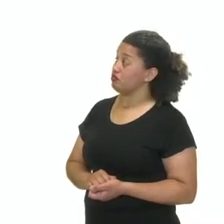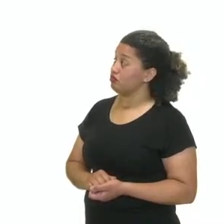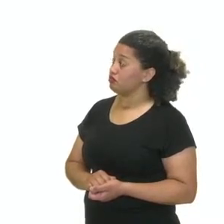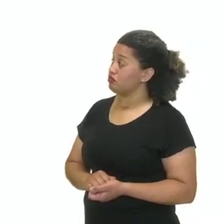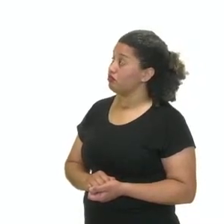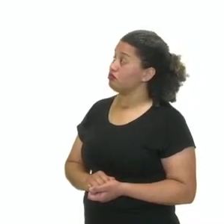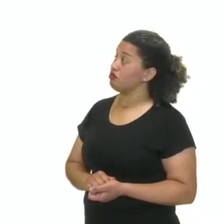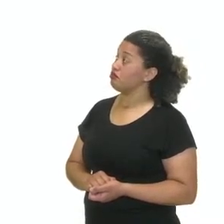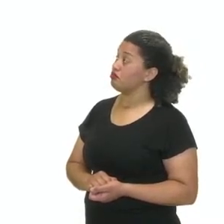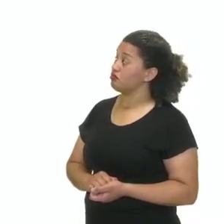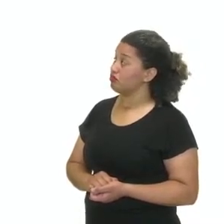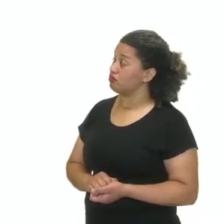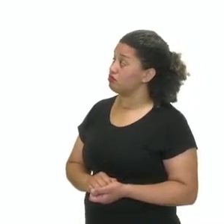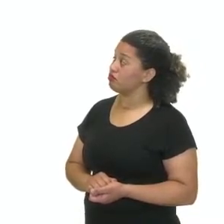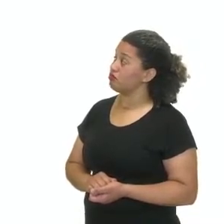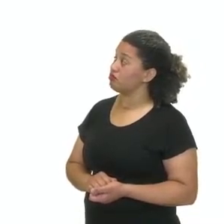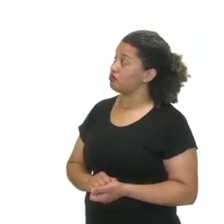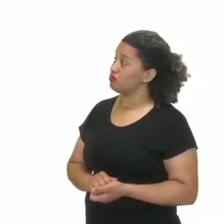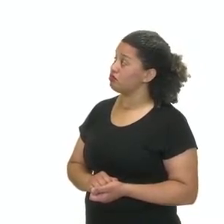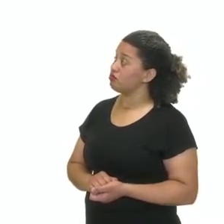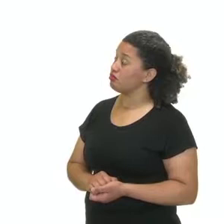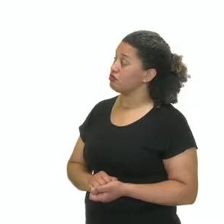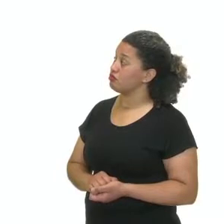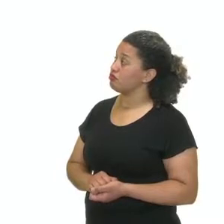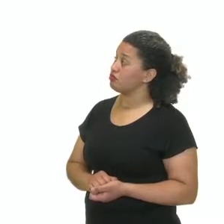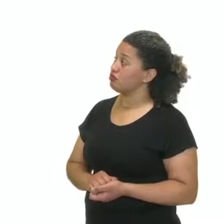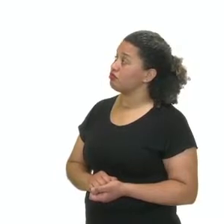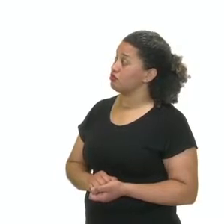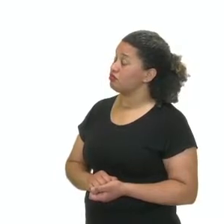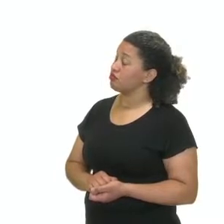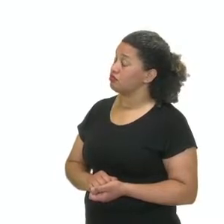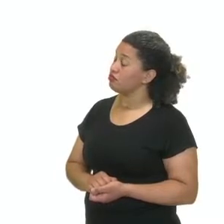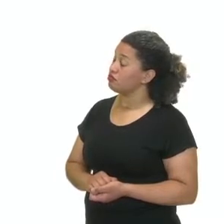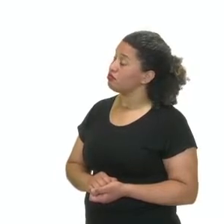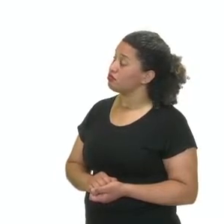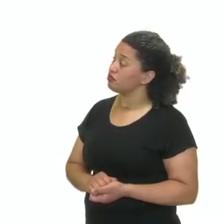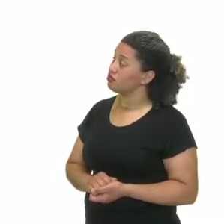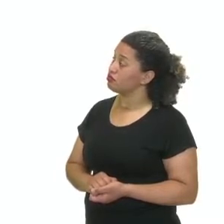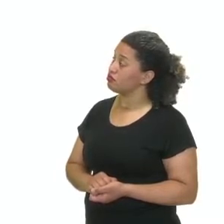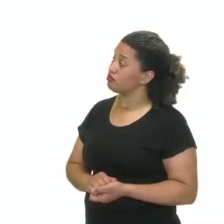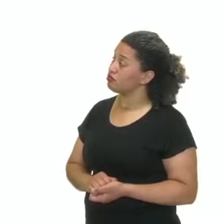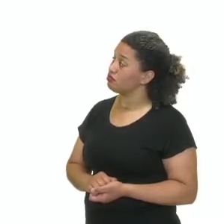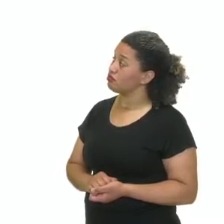Outro relatório, o Estado do Mundo de 2010, do World Watch Institute, do